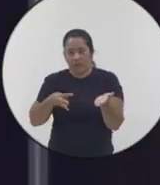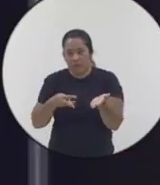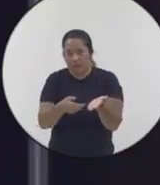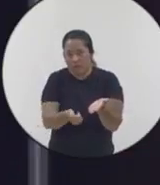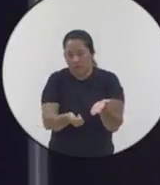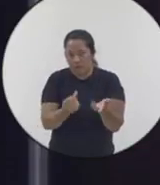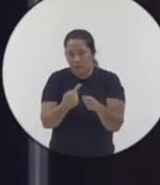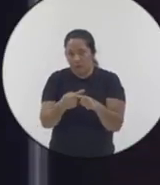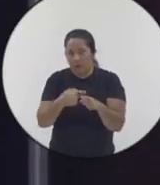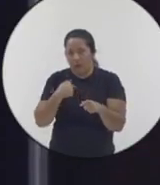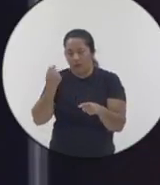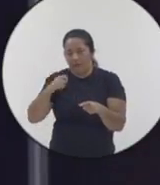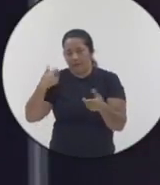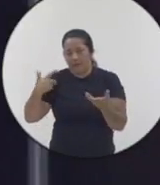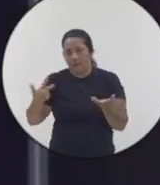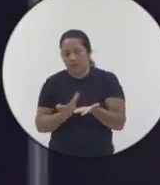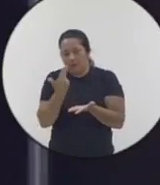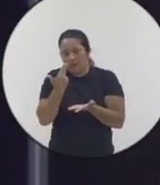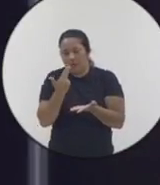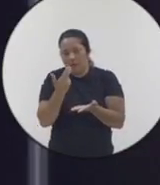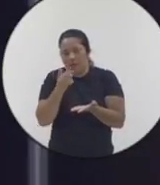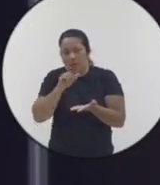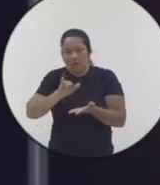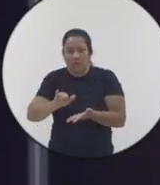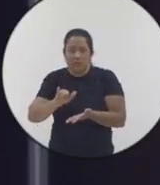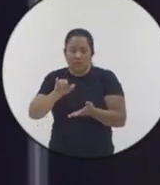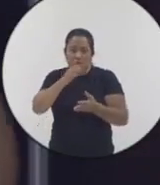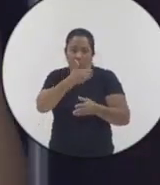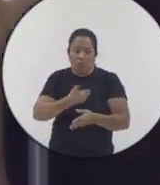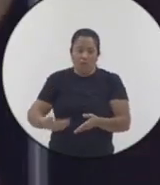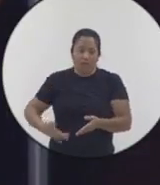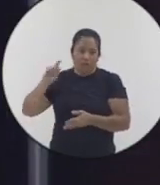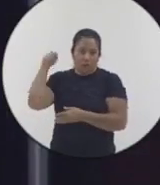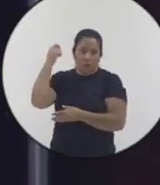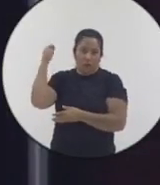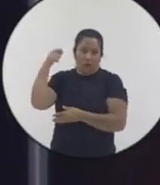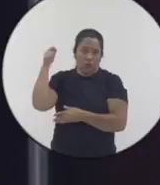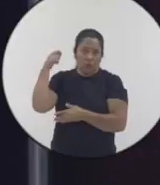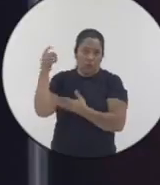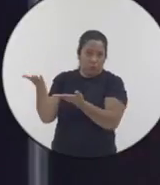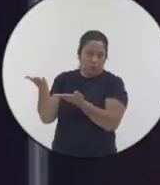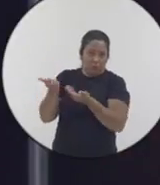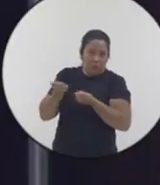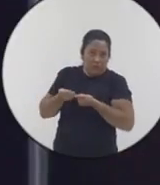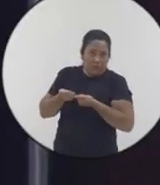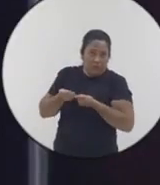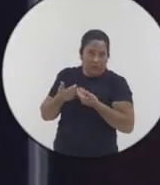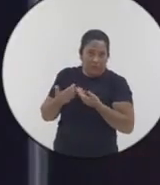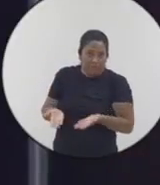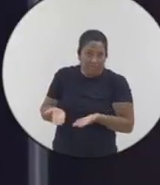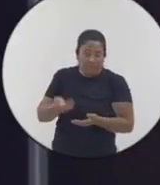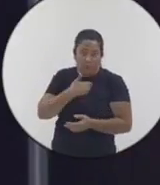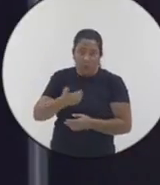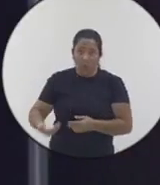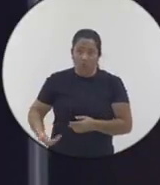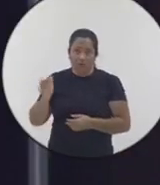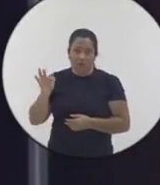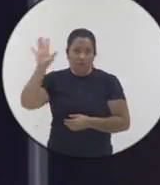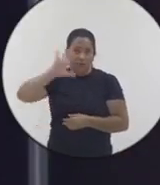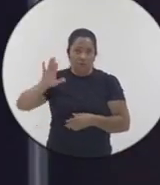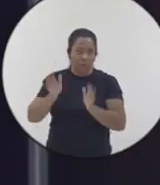cirurgia, mas só se o governo do Rio Grande do Sul me receber para custear isso. E o governo federal pula fora de uma forma